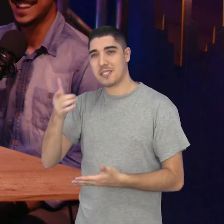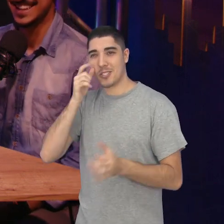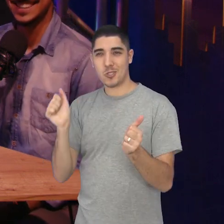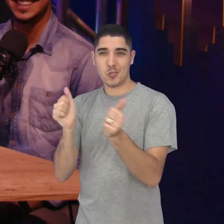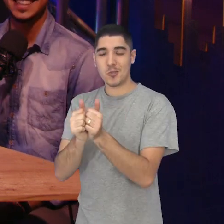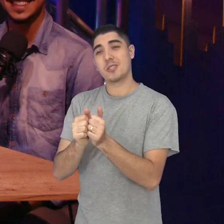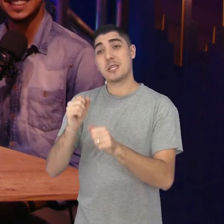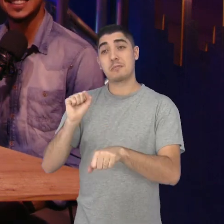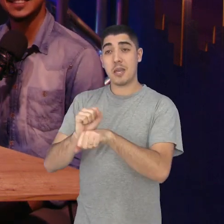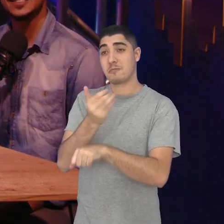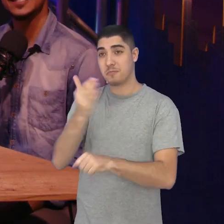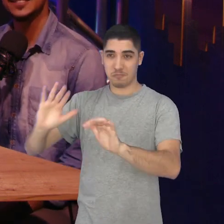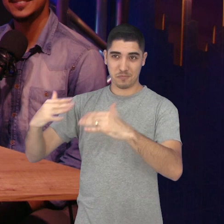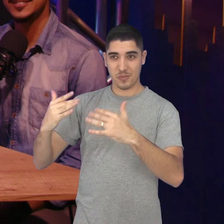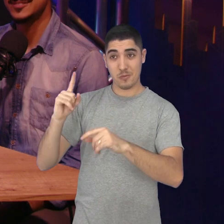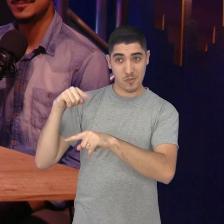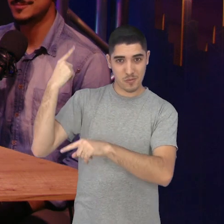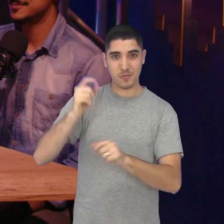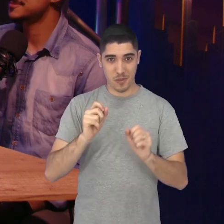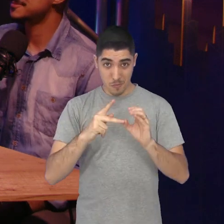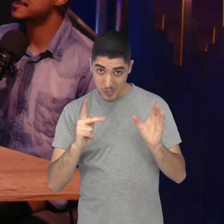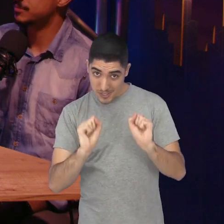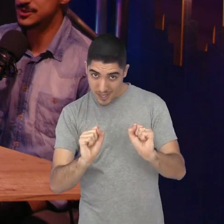muito obrigada pela companhia e a gente espera vocês no próximo